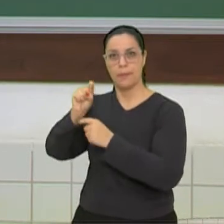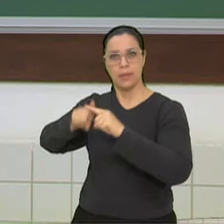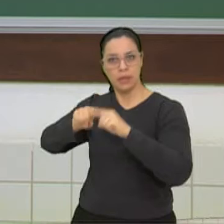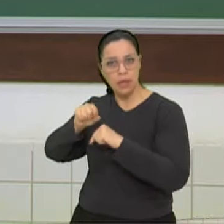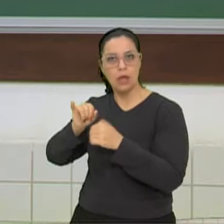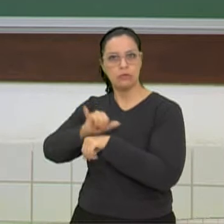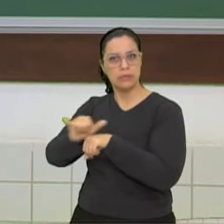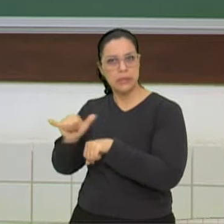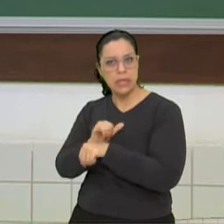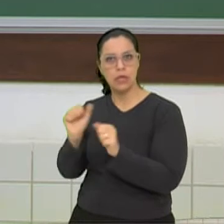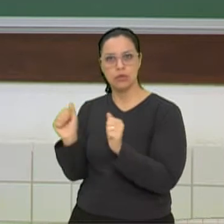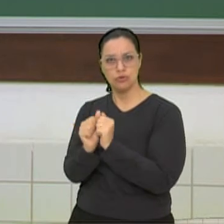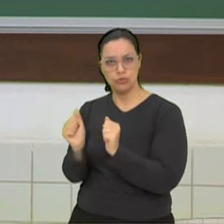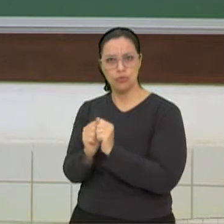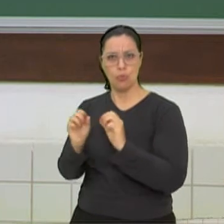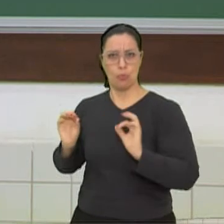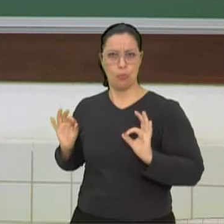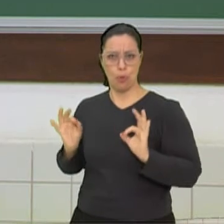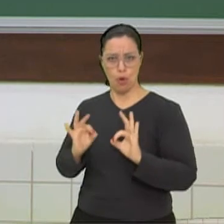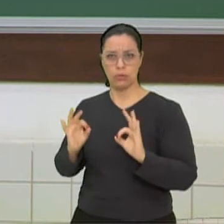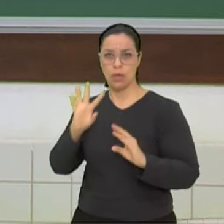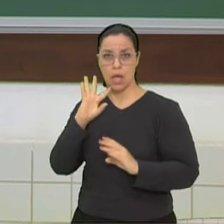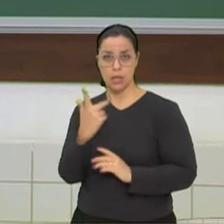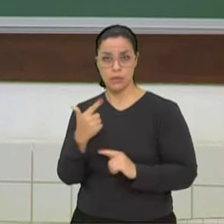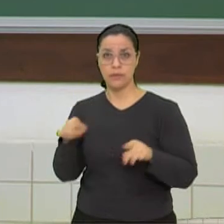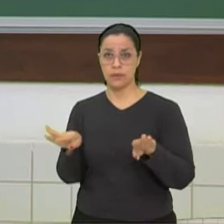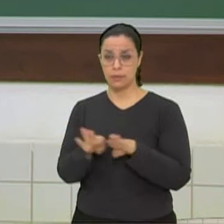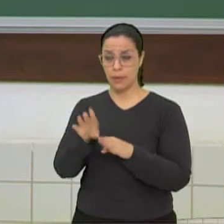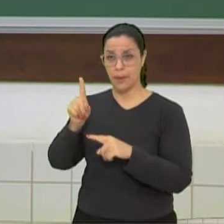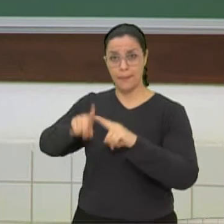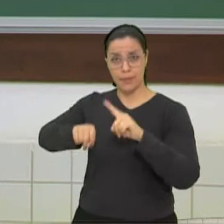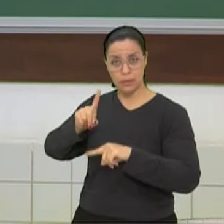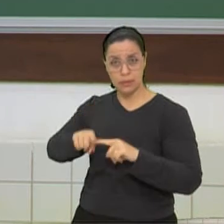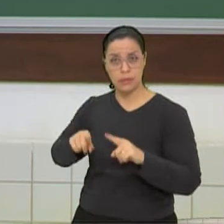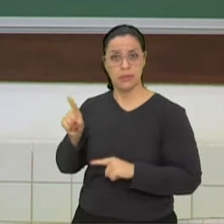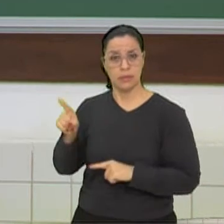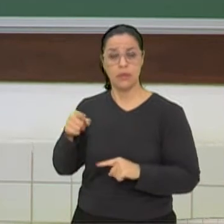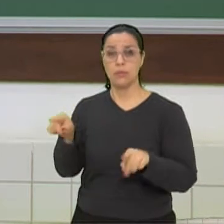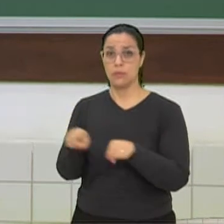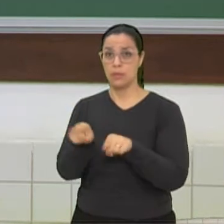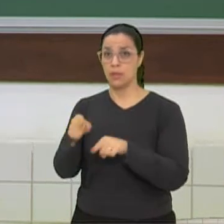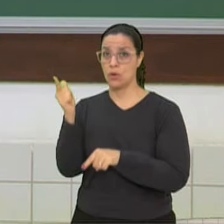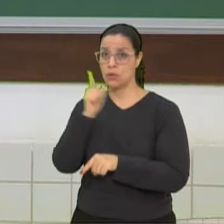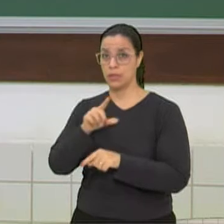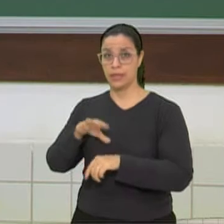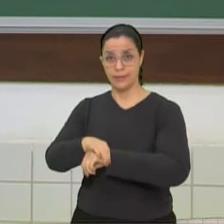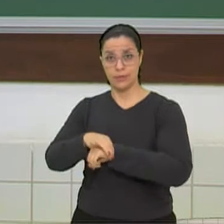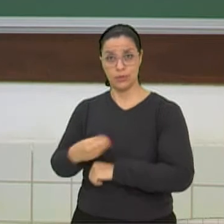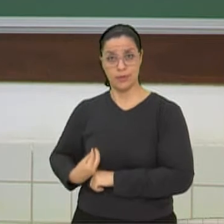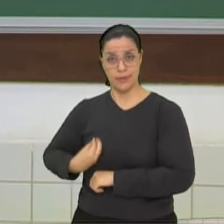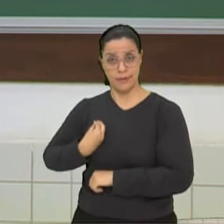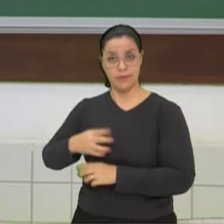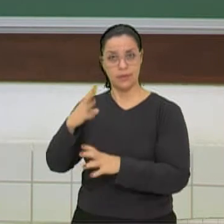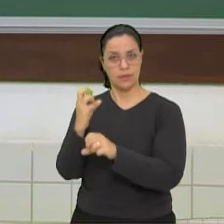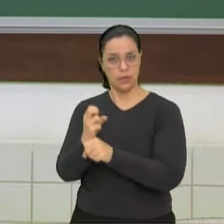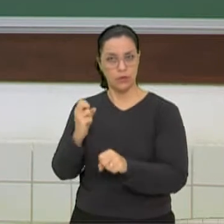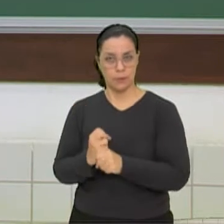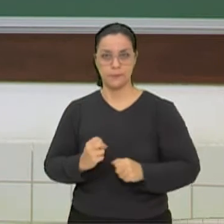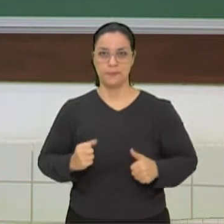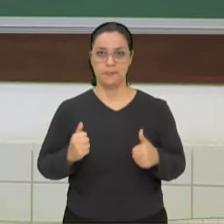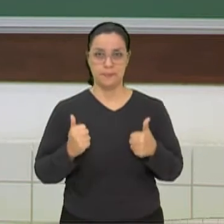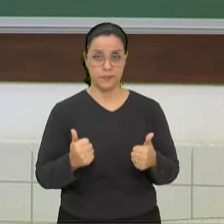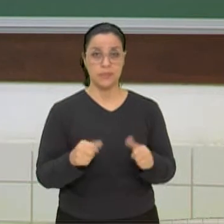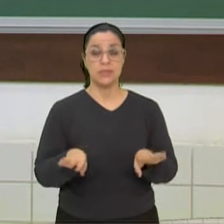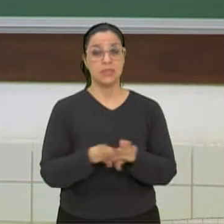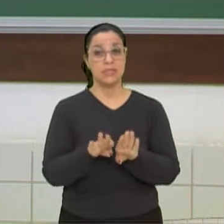para verificar qual é a melhor forma de você estar indo buscar esses materiais, também para garantir a sua presença e a sua nota, ok?